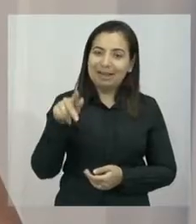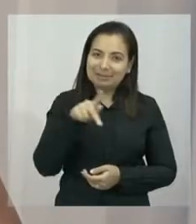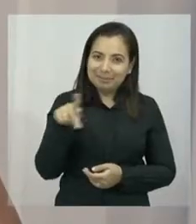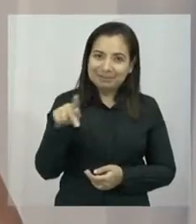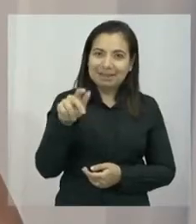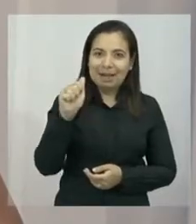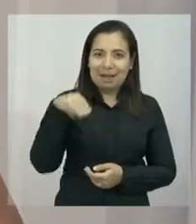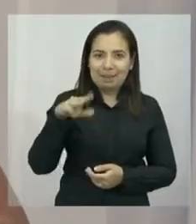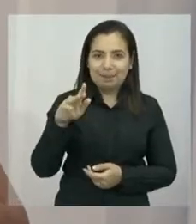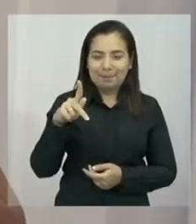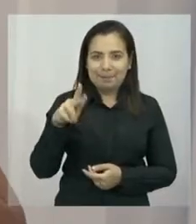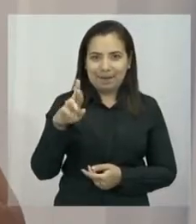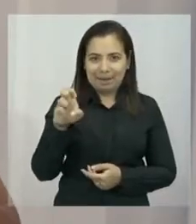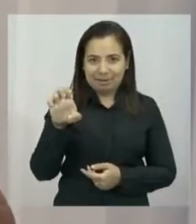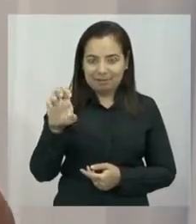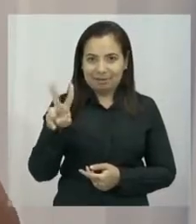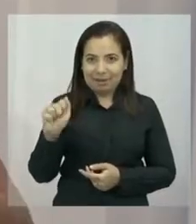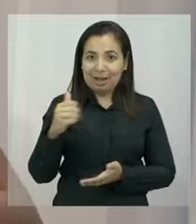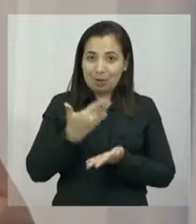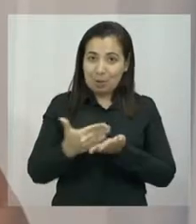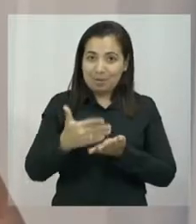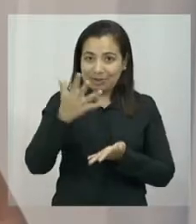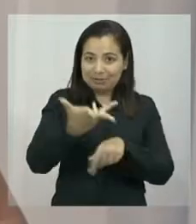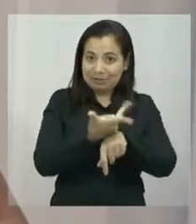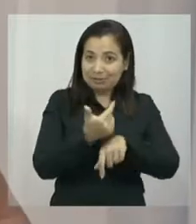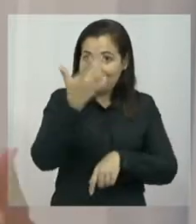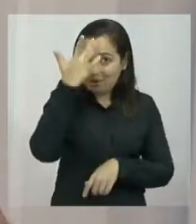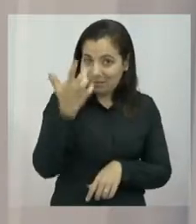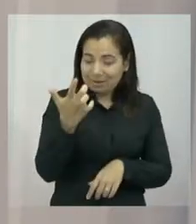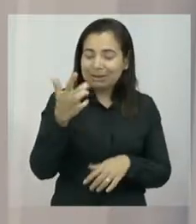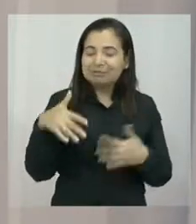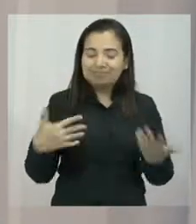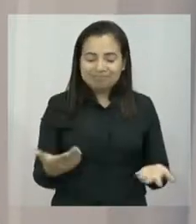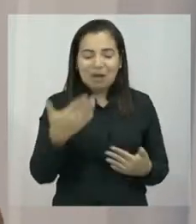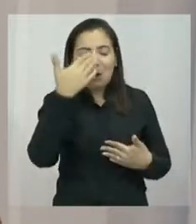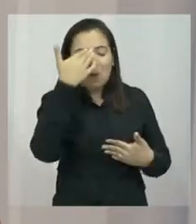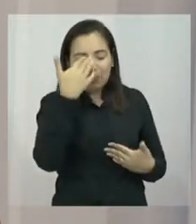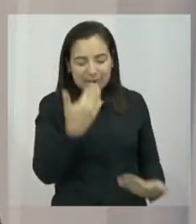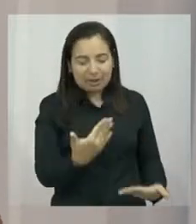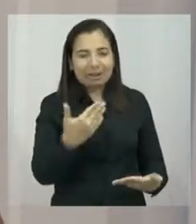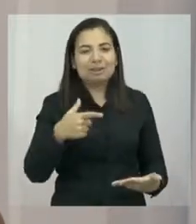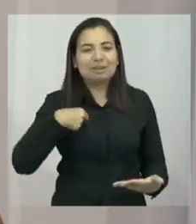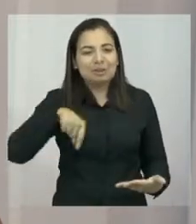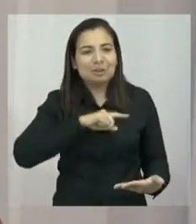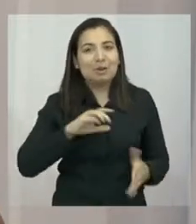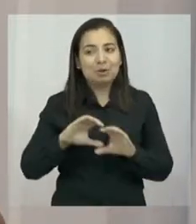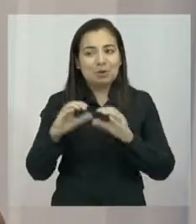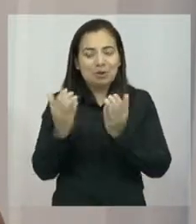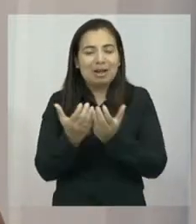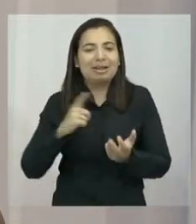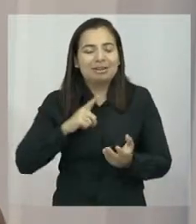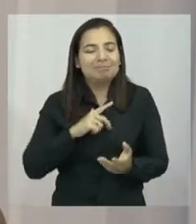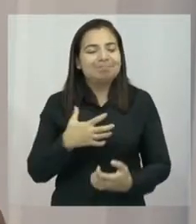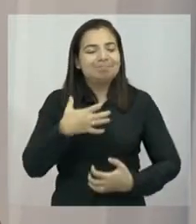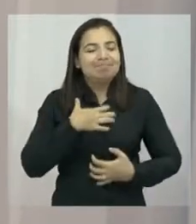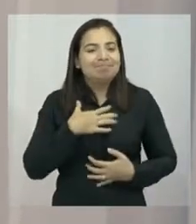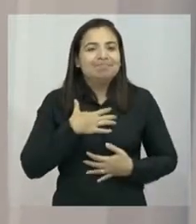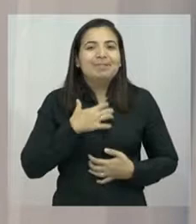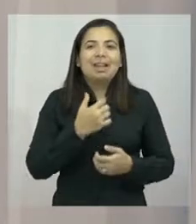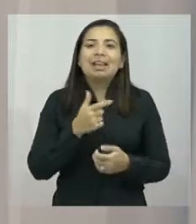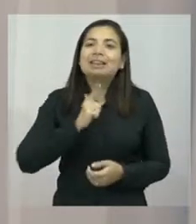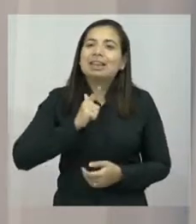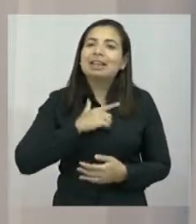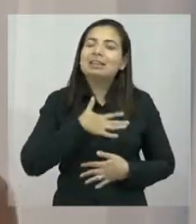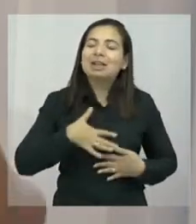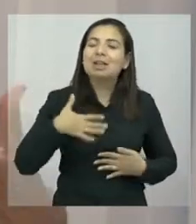que inicia amanhã. Obrigada, eu que agradeço, e a nossa comunidade, ela se sente abraçada, acolhida por um evento desse, que está,